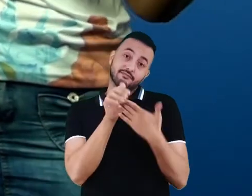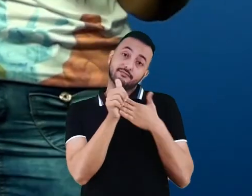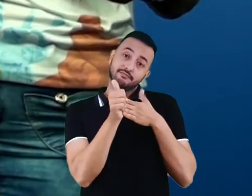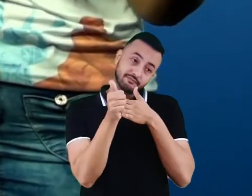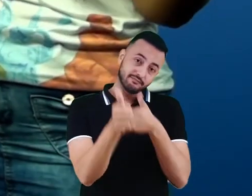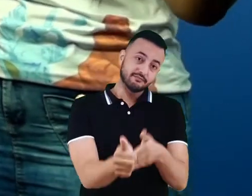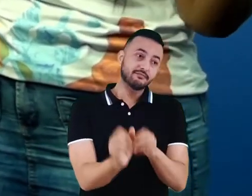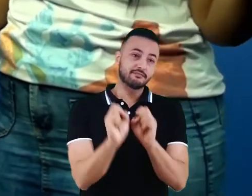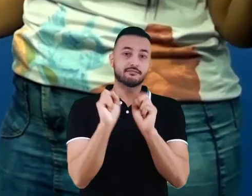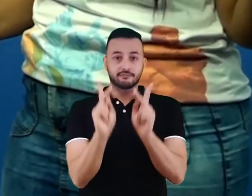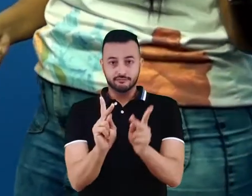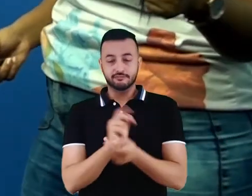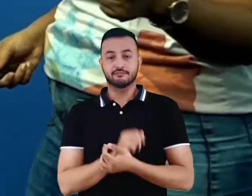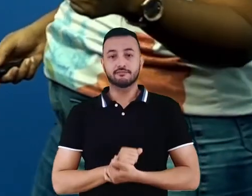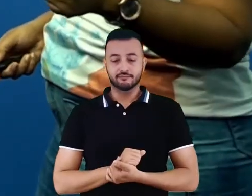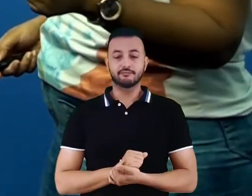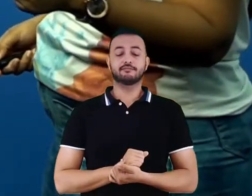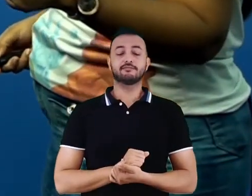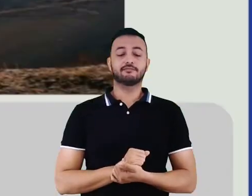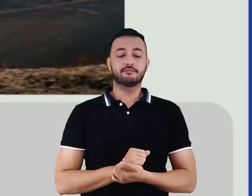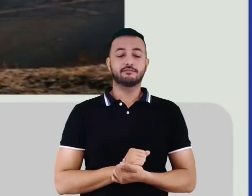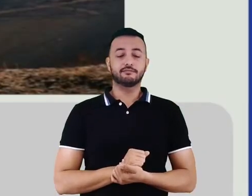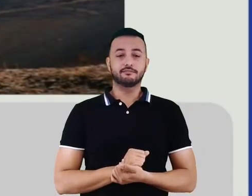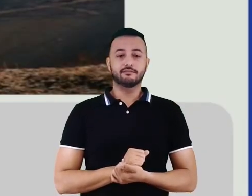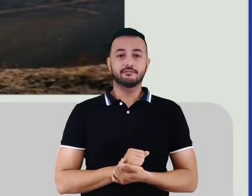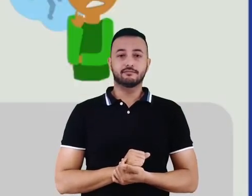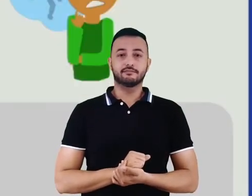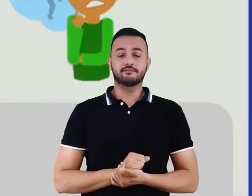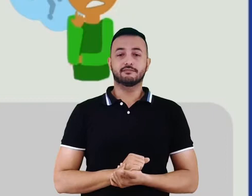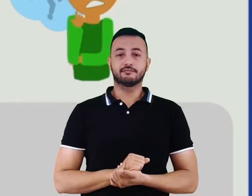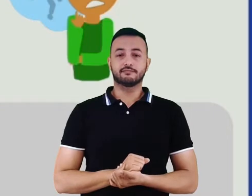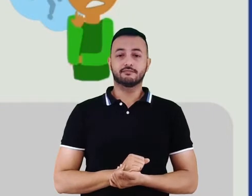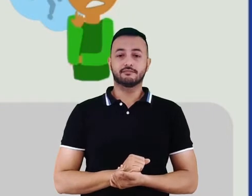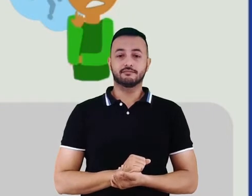orientação, ok? Então, vamos lá, vamos seguir.